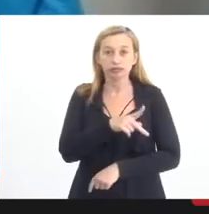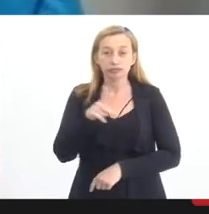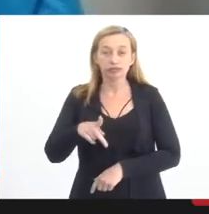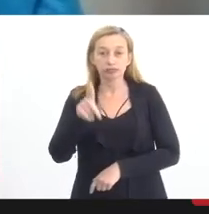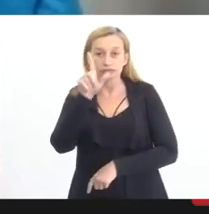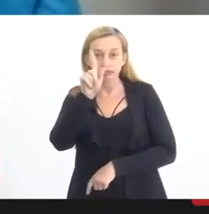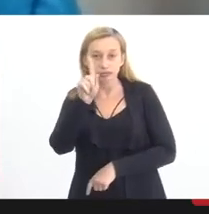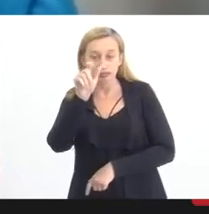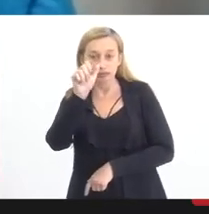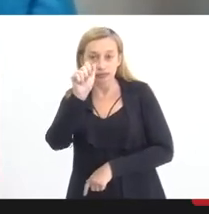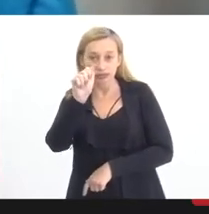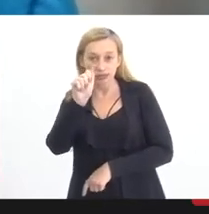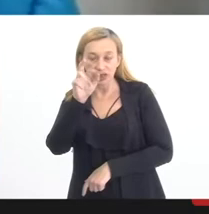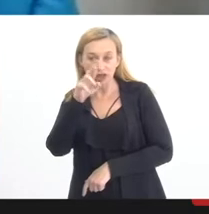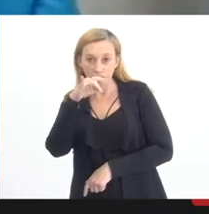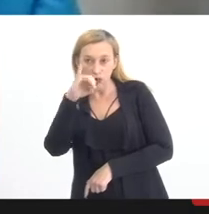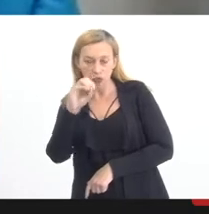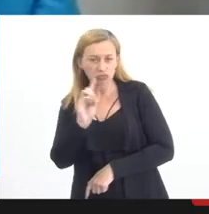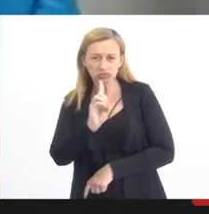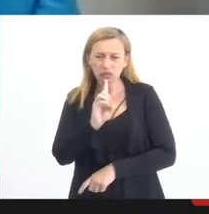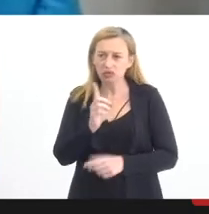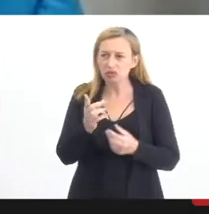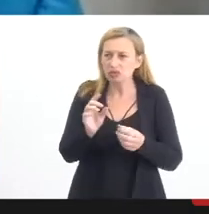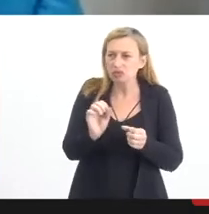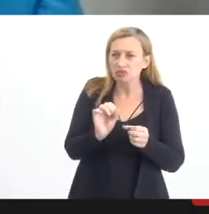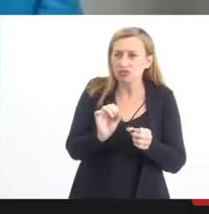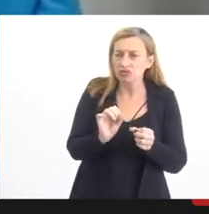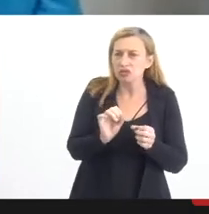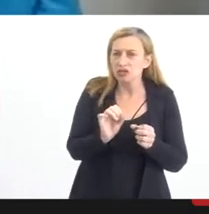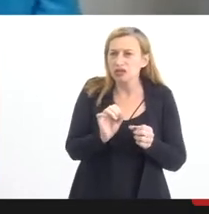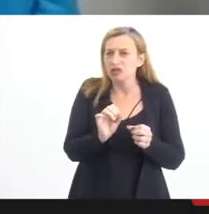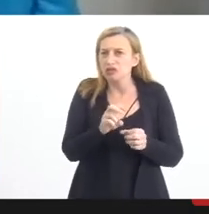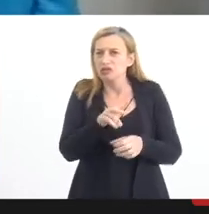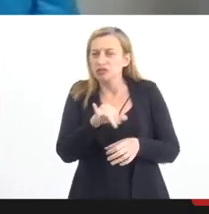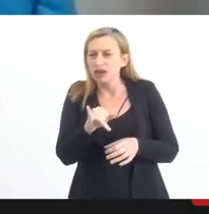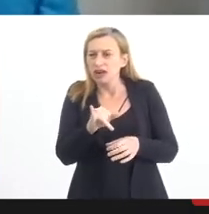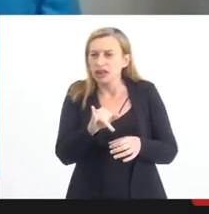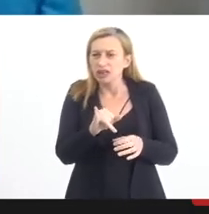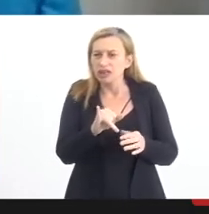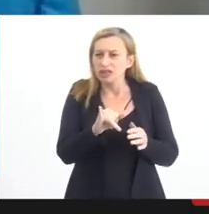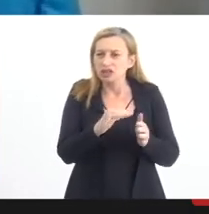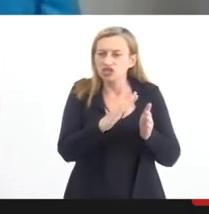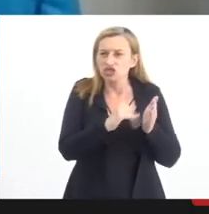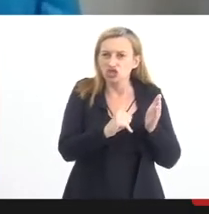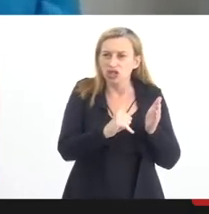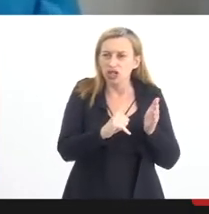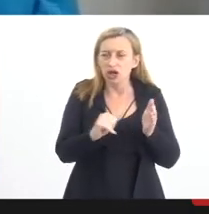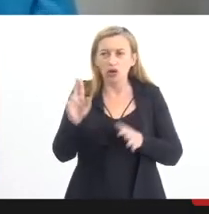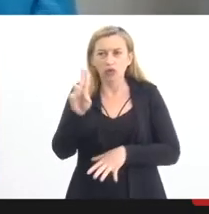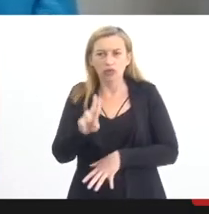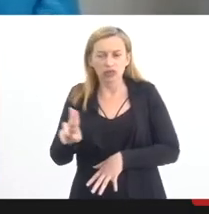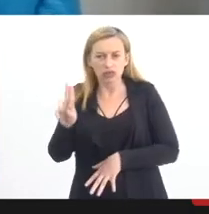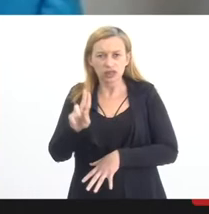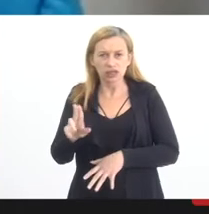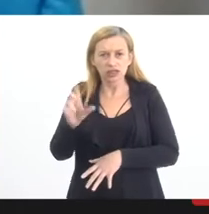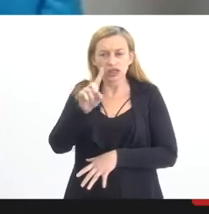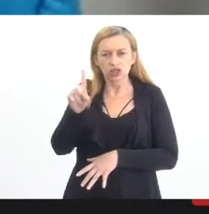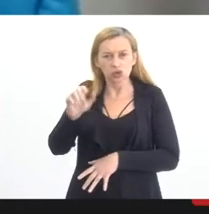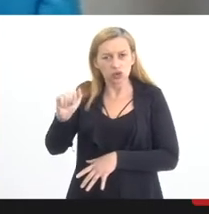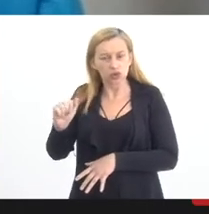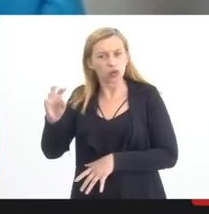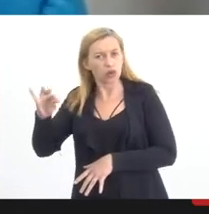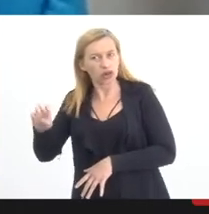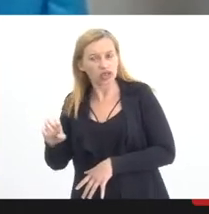Dário, não vai extinguir uma universidade na Zona Oeste. Muito pelo contrário,